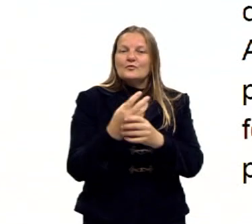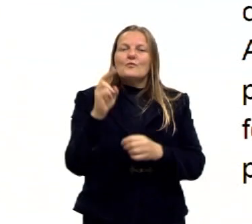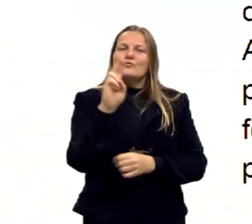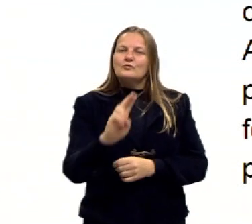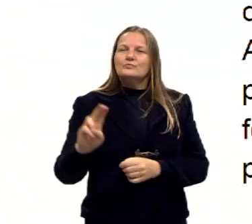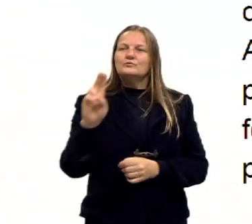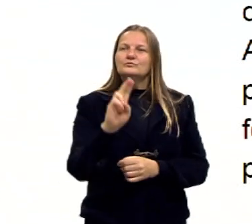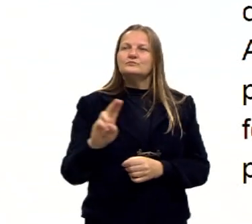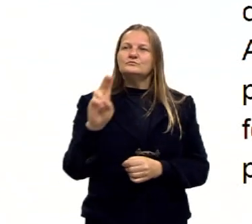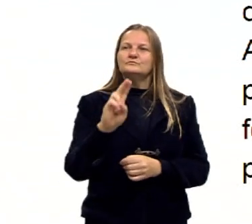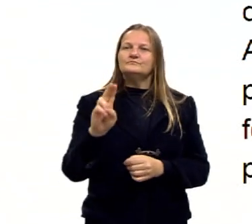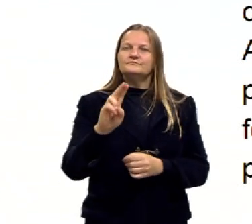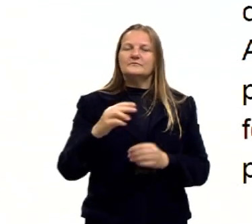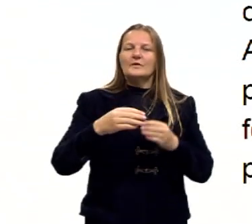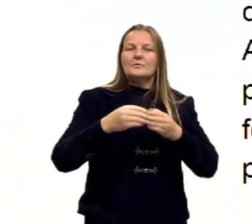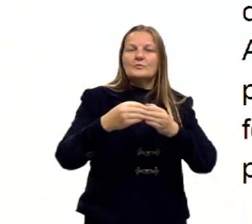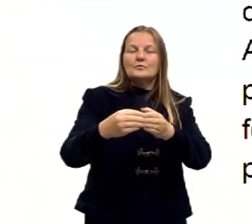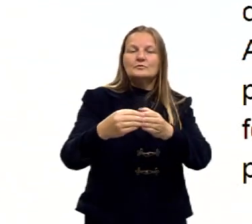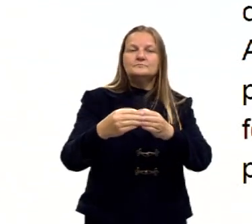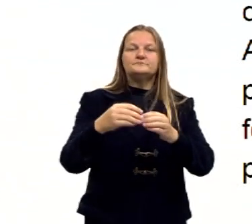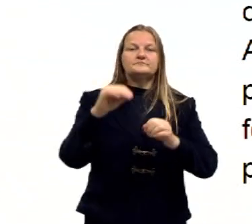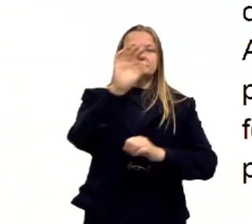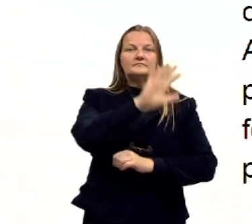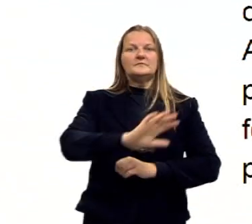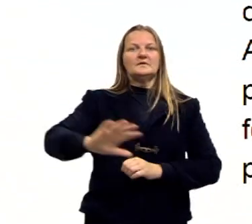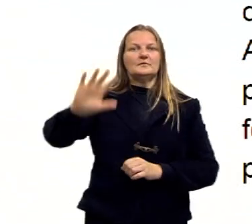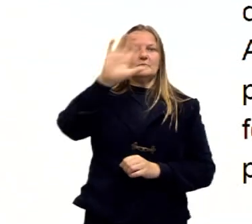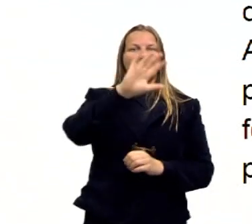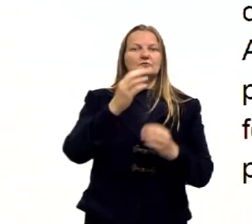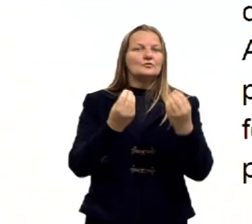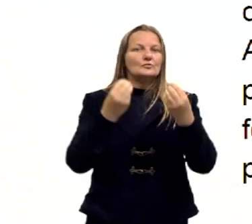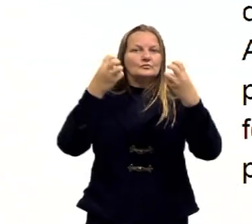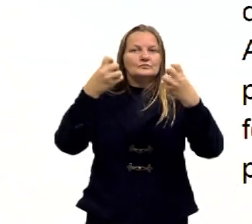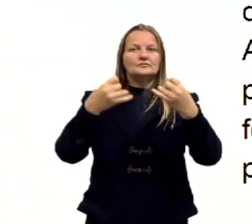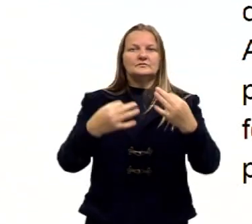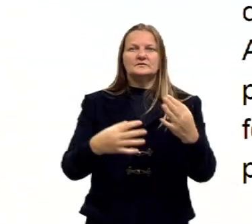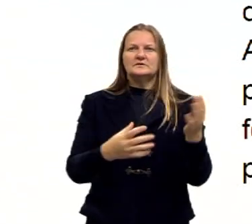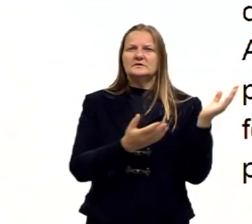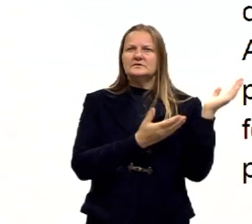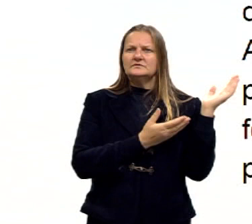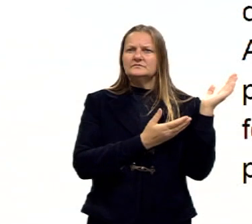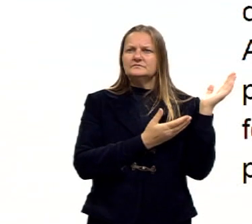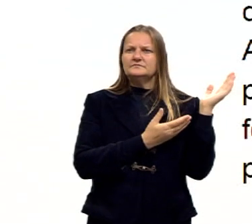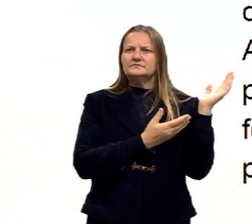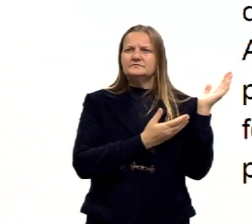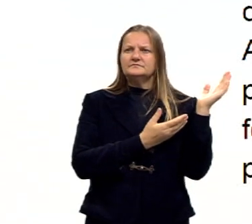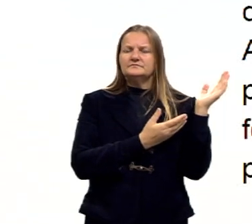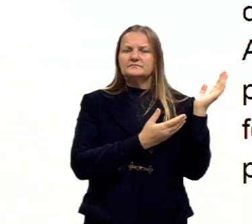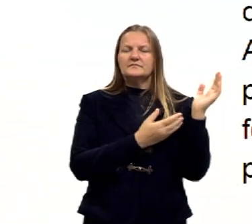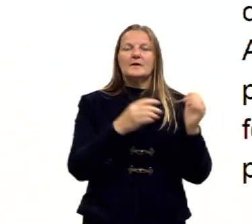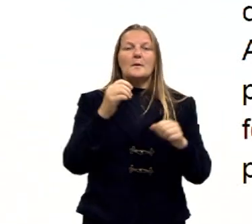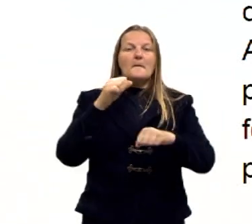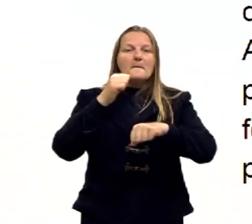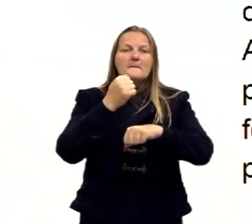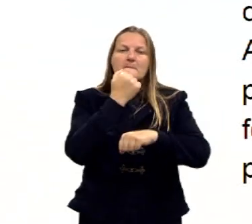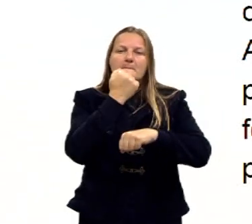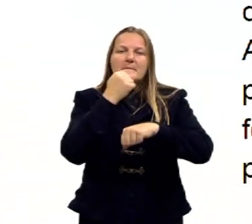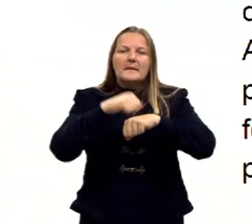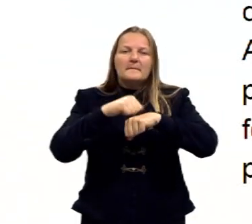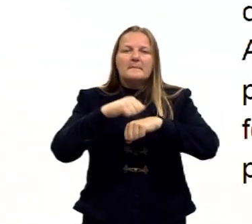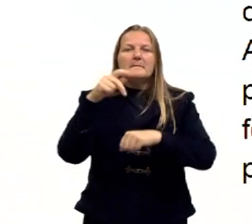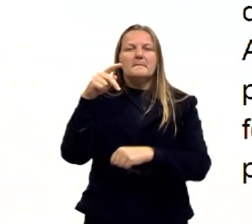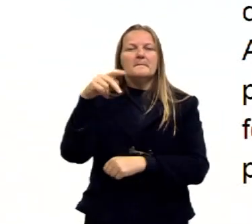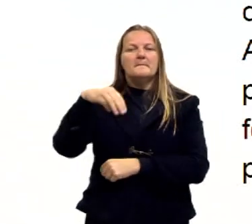utilizar né a orientação no espaço e aí eu trouxe justamente né uma Magna uma magnetita aí